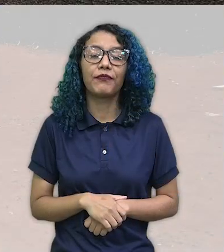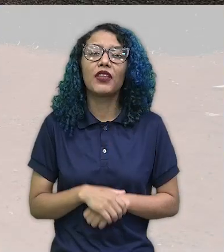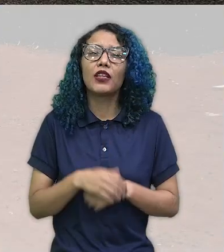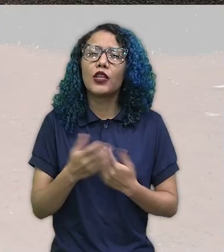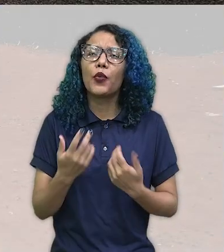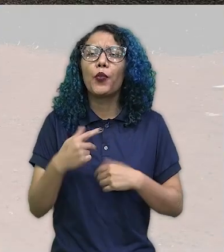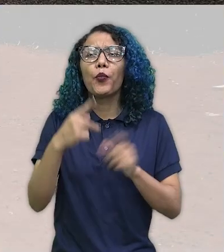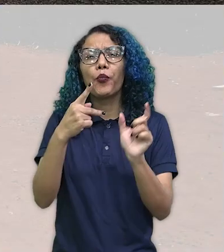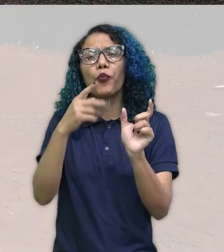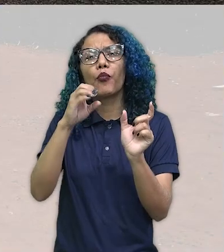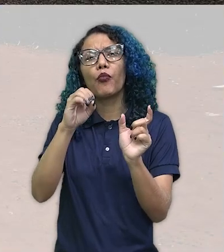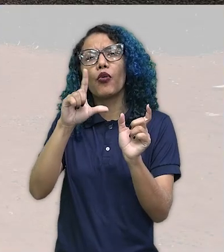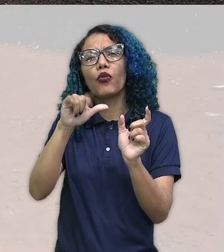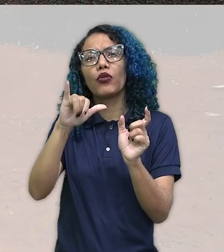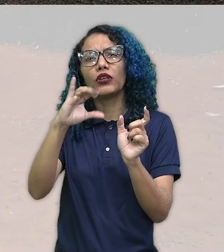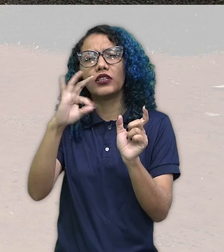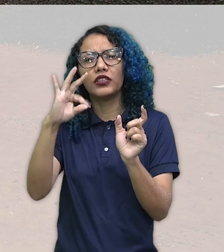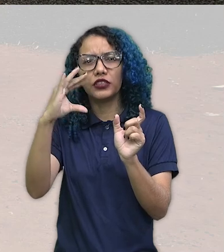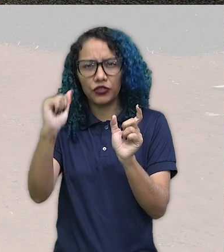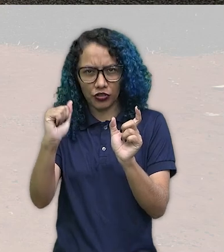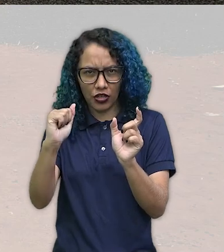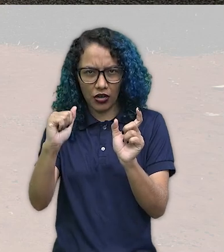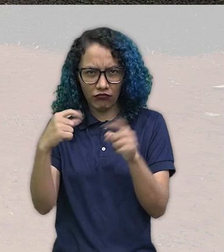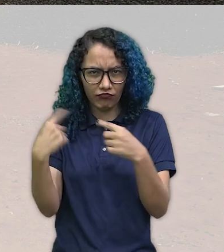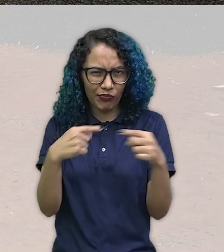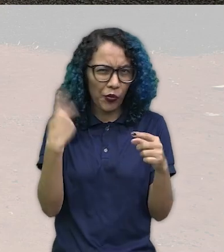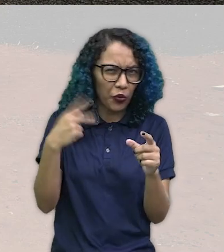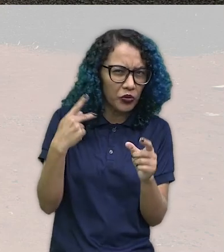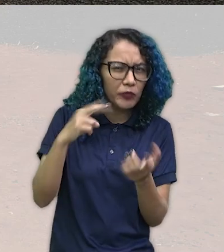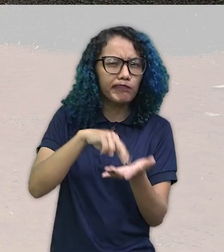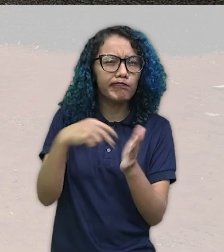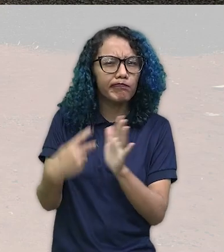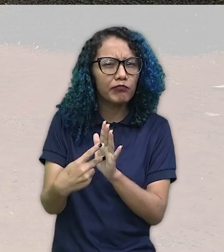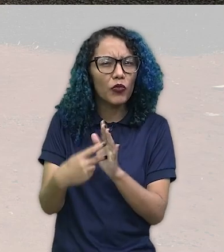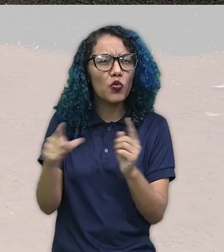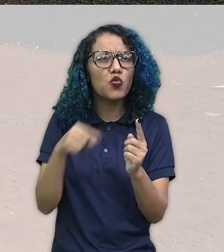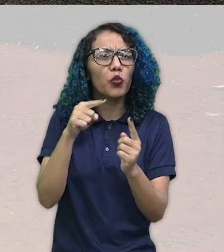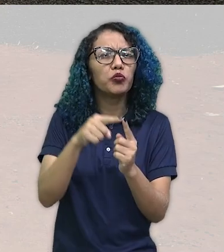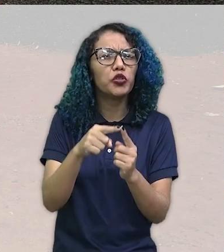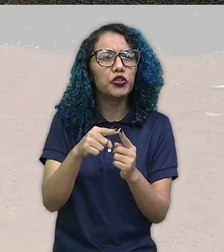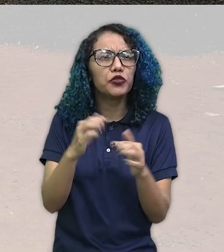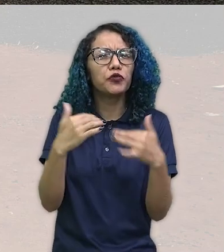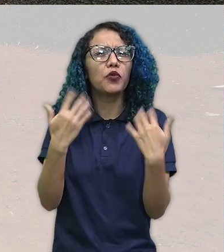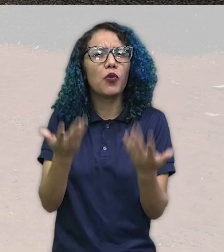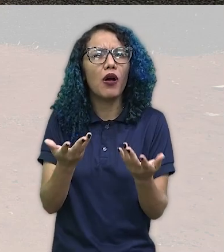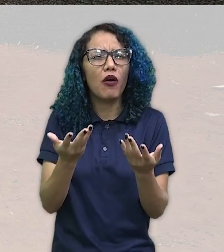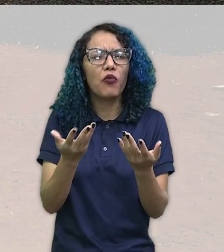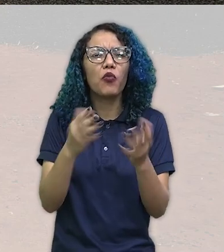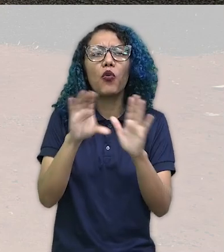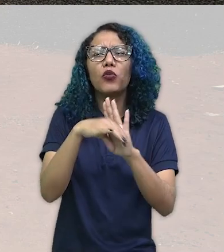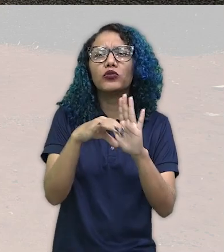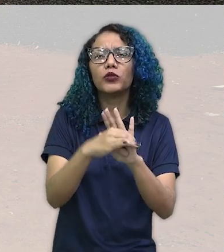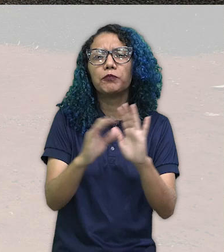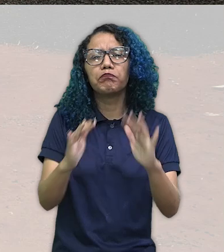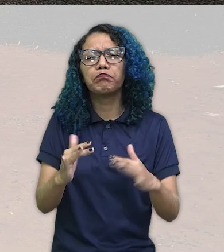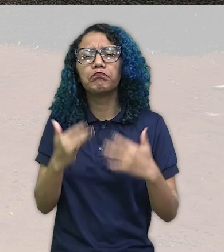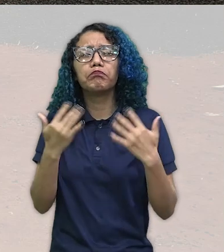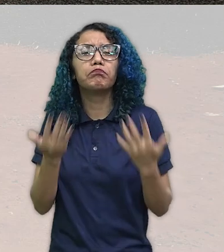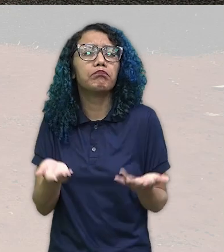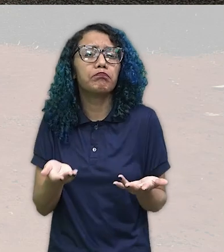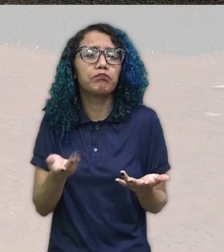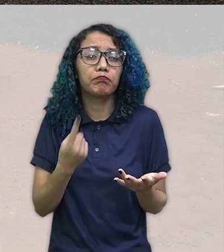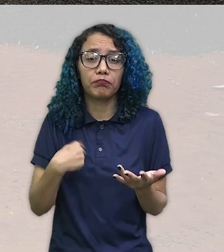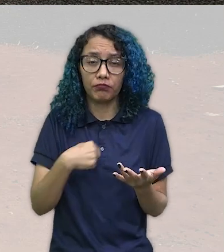O que é política? Para que serve a política? Qual é o conceito de política? Não